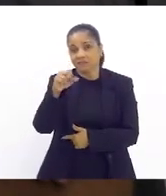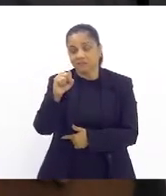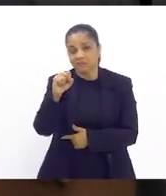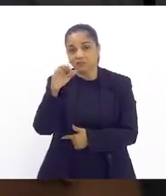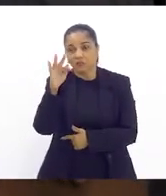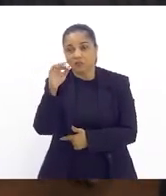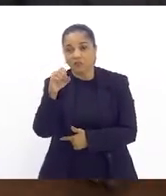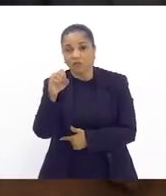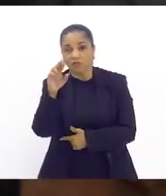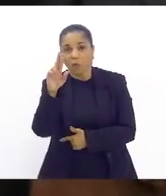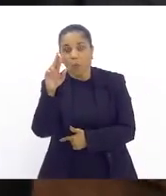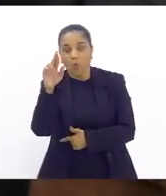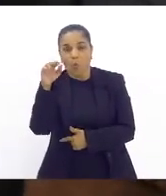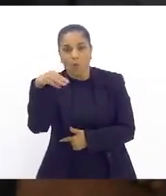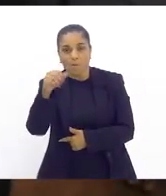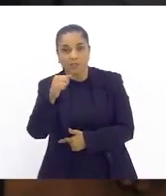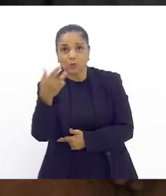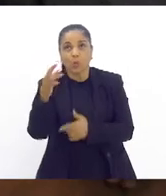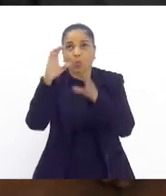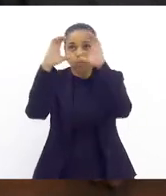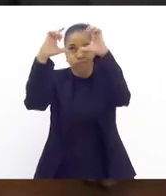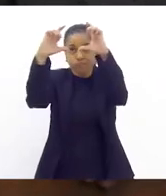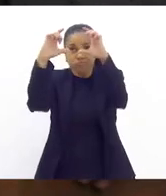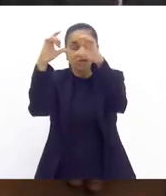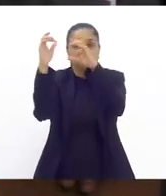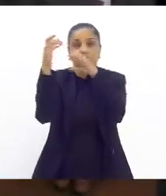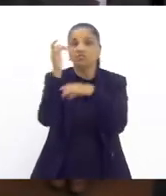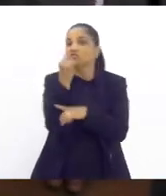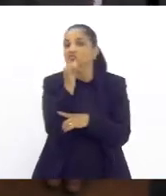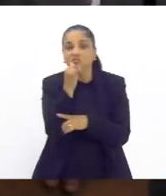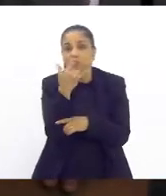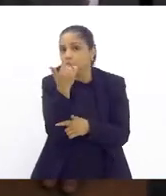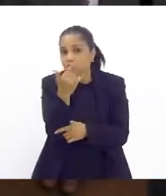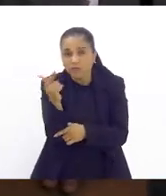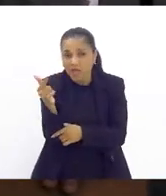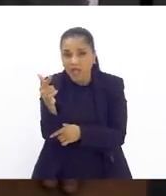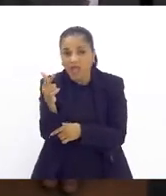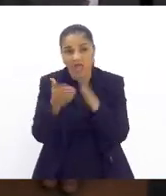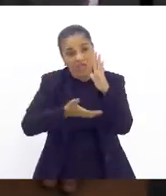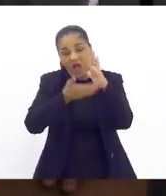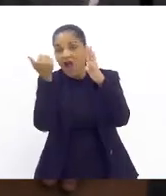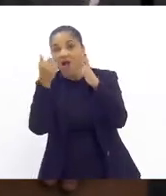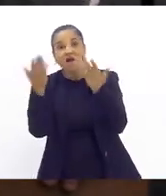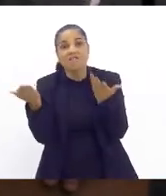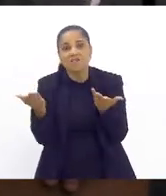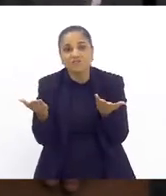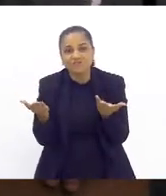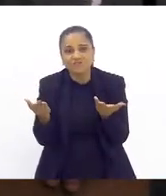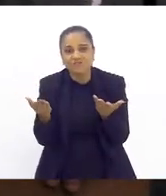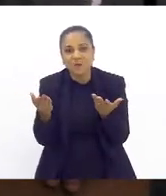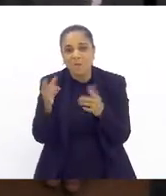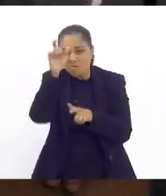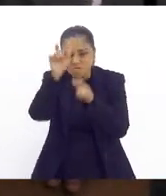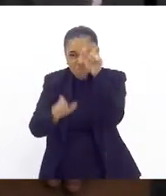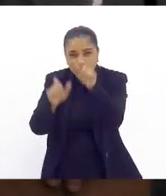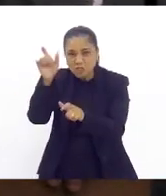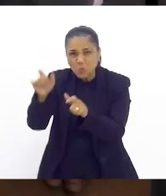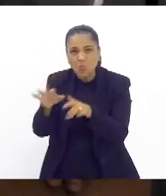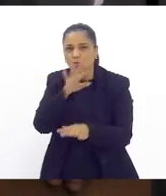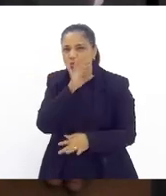os moradores E aí vocês arrancam o que que vocês querem pessoas que são Caiçaras